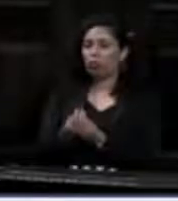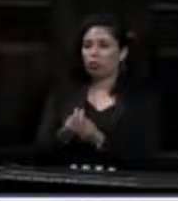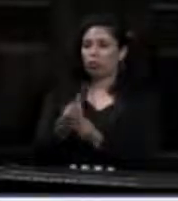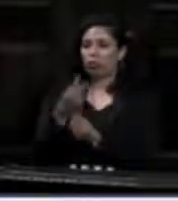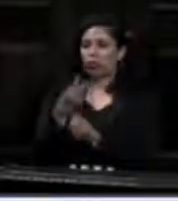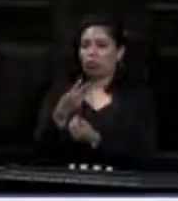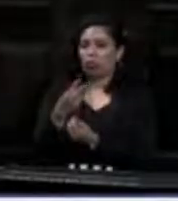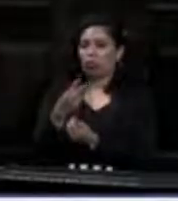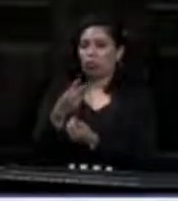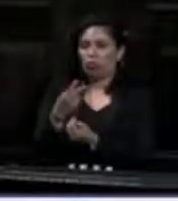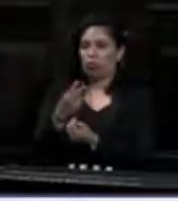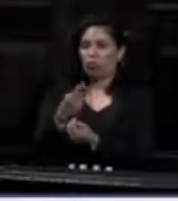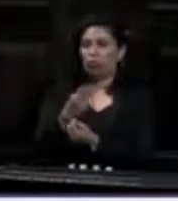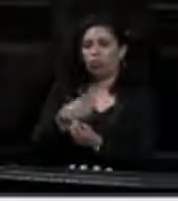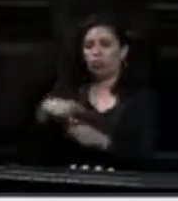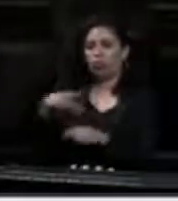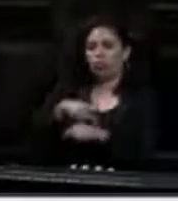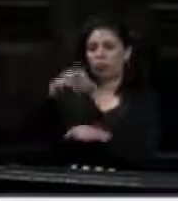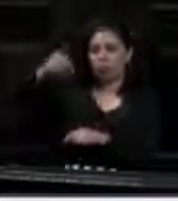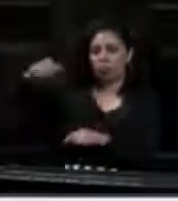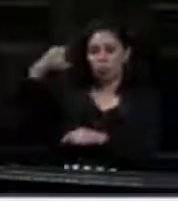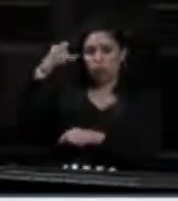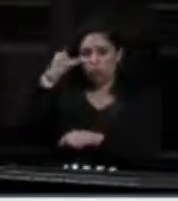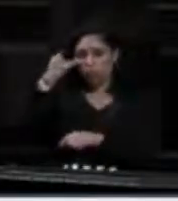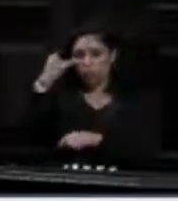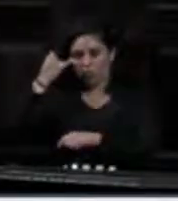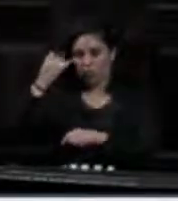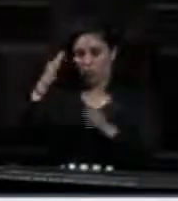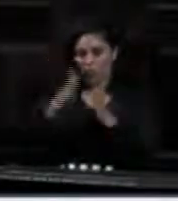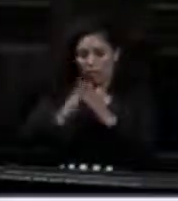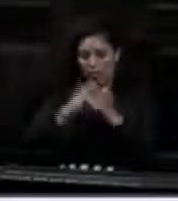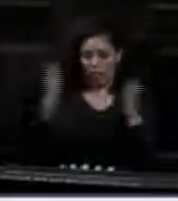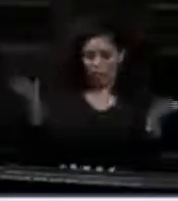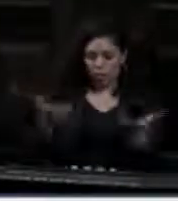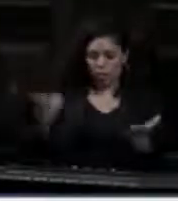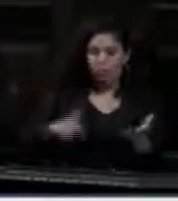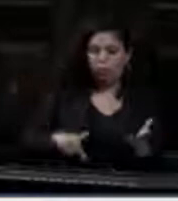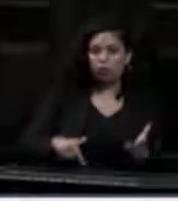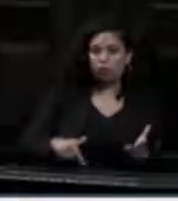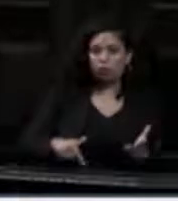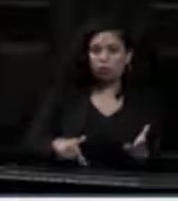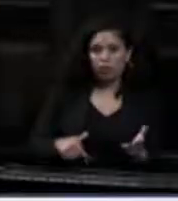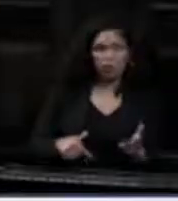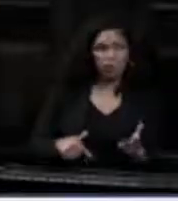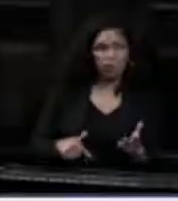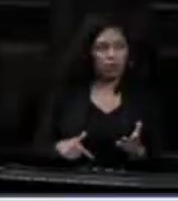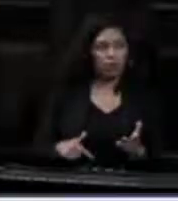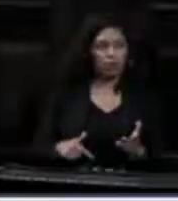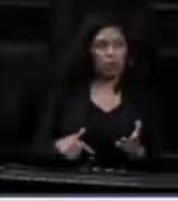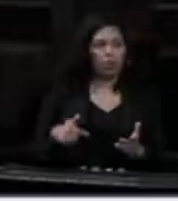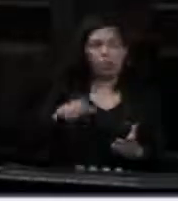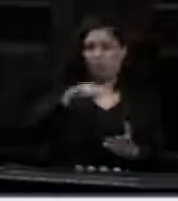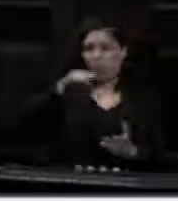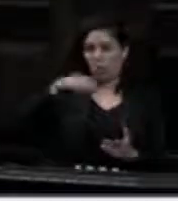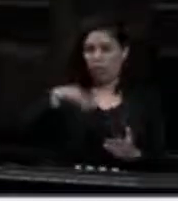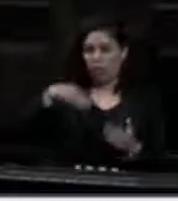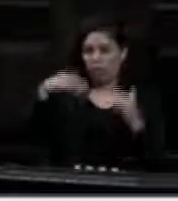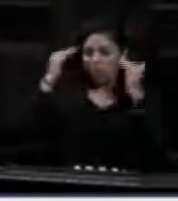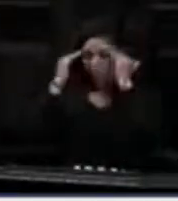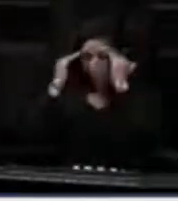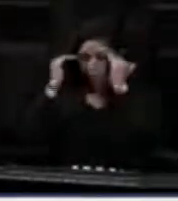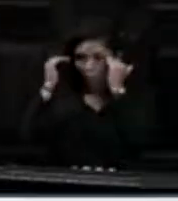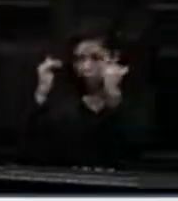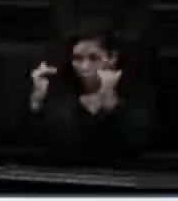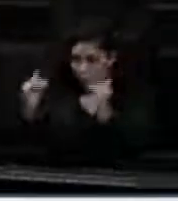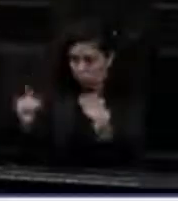Nitem, espalhados por todo o estado do Rio de Janeiro, que eles têm o meu respeito, que eu não me